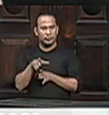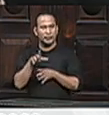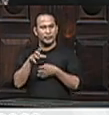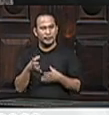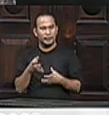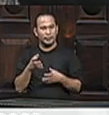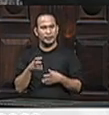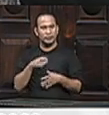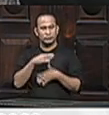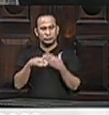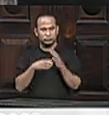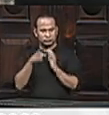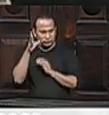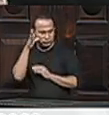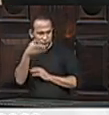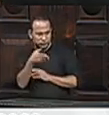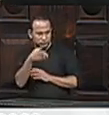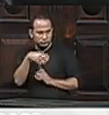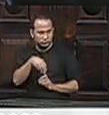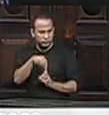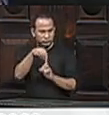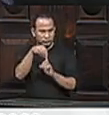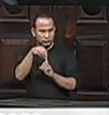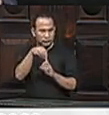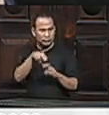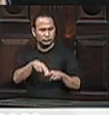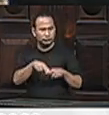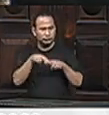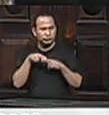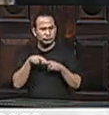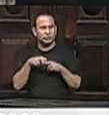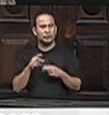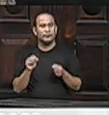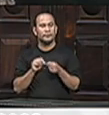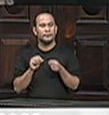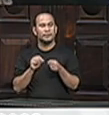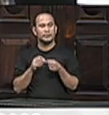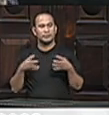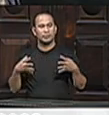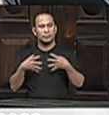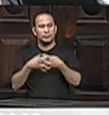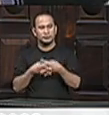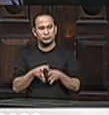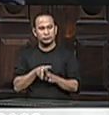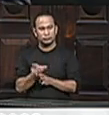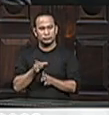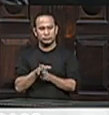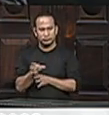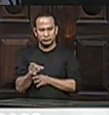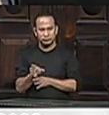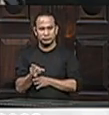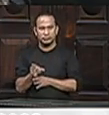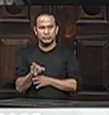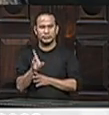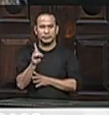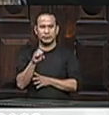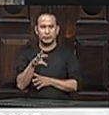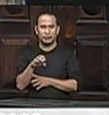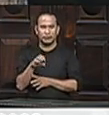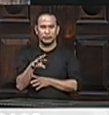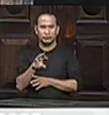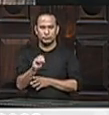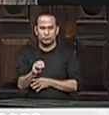modificar o artigo 4º, que vem discriminando quais são as entidades dos trabalhadores e quais são as entidades dos trabalhadores que